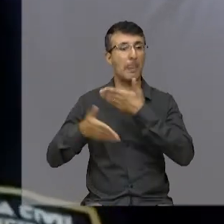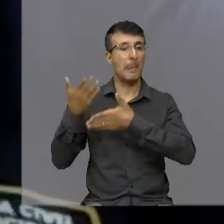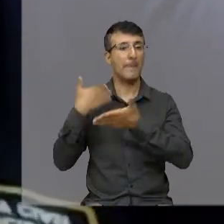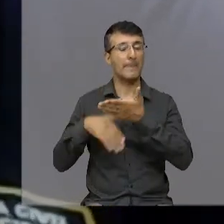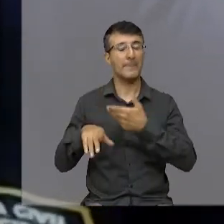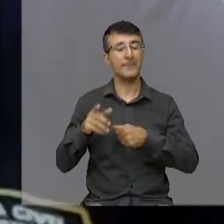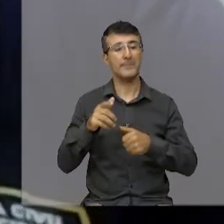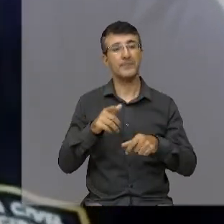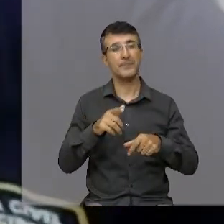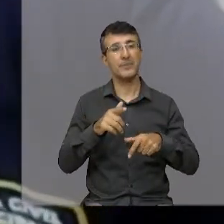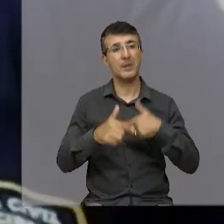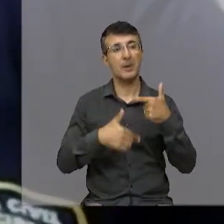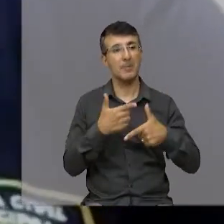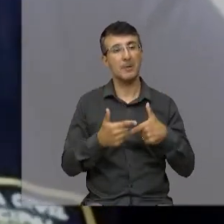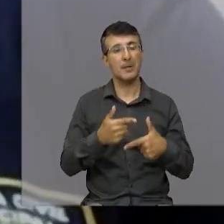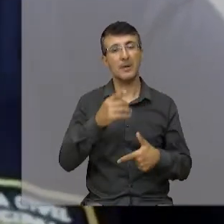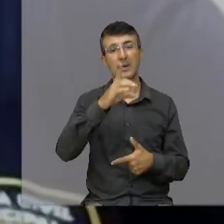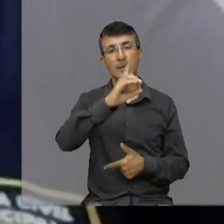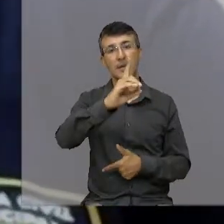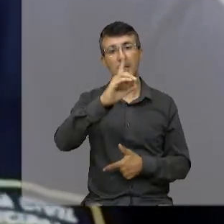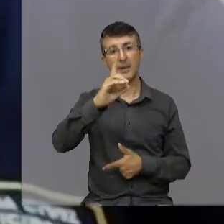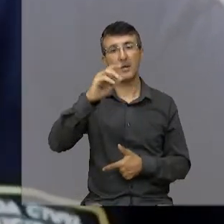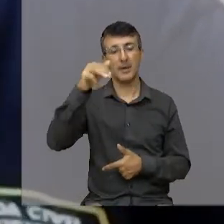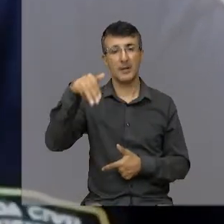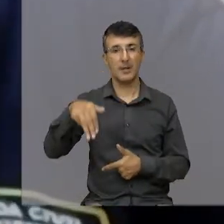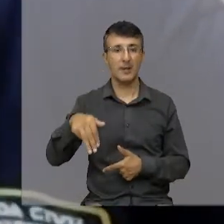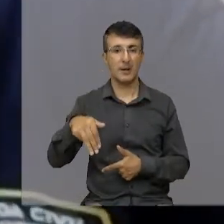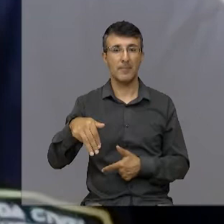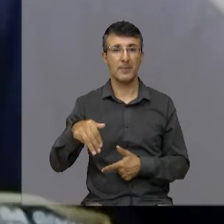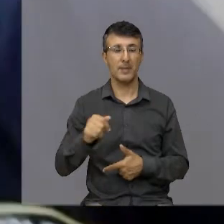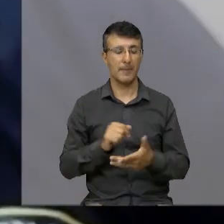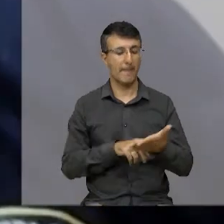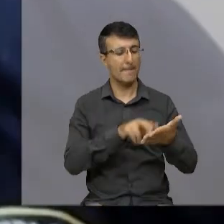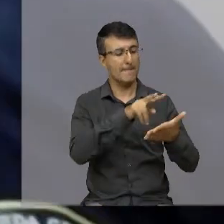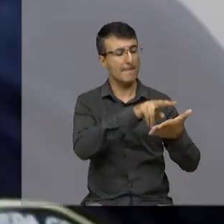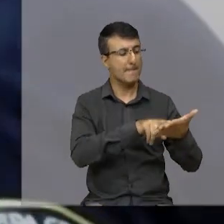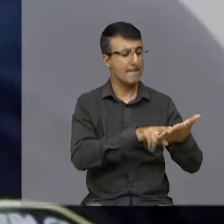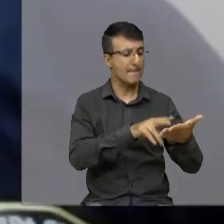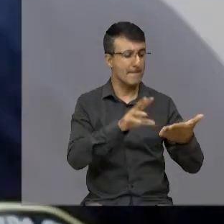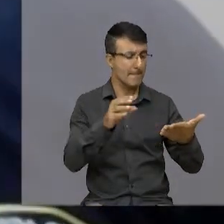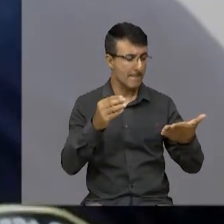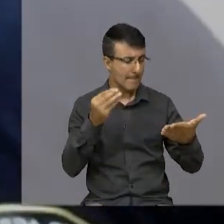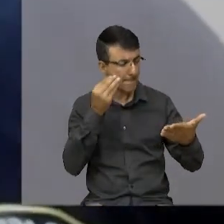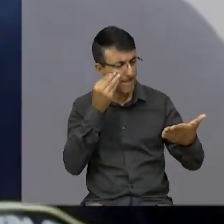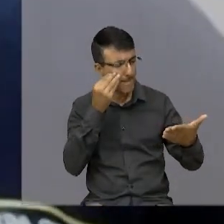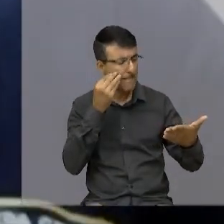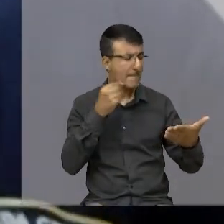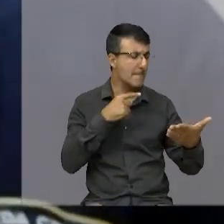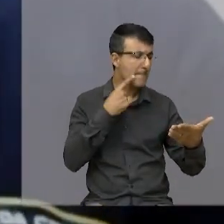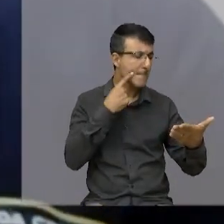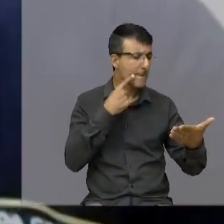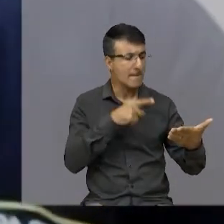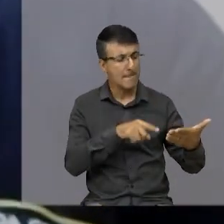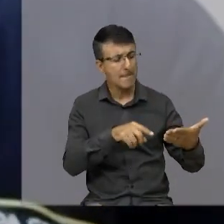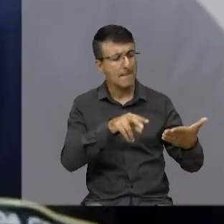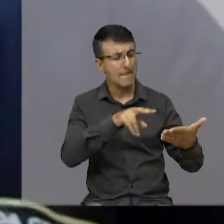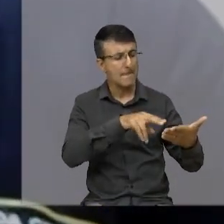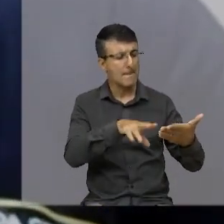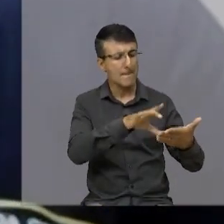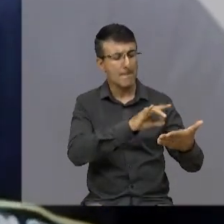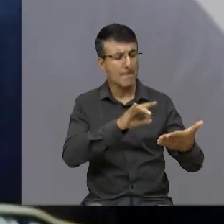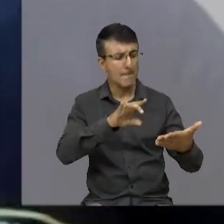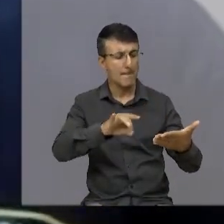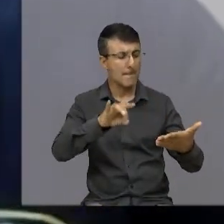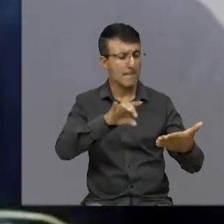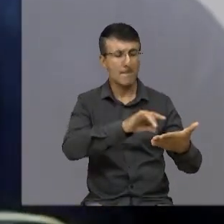prestando serviço, eu fazia um serviço de triagem. Quando a mulher chegava, vítima de violência, eu fazia uma triagem